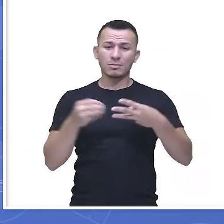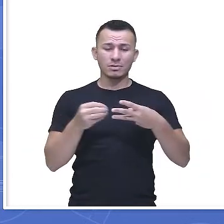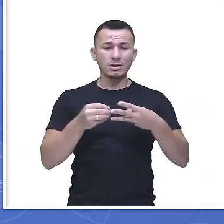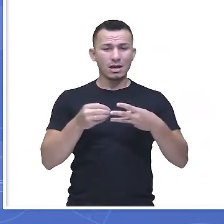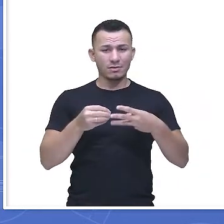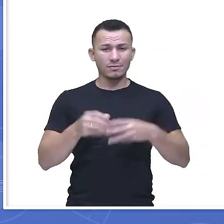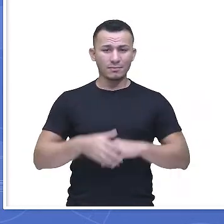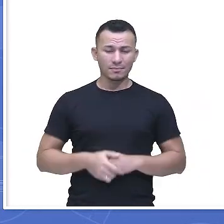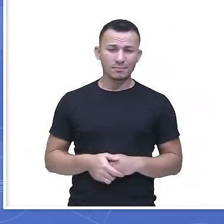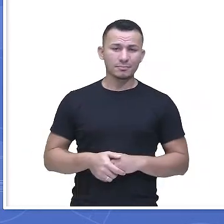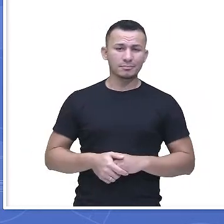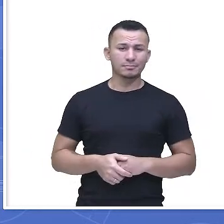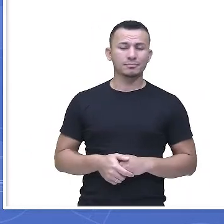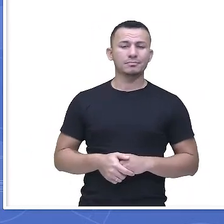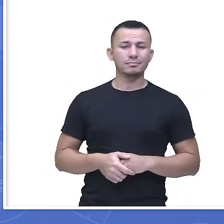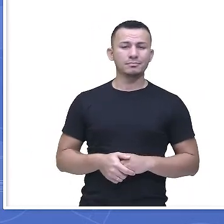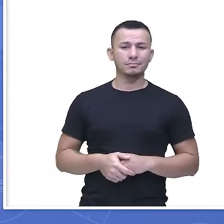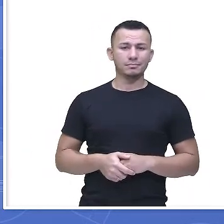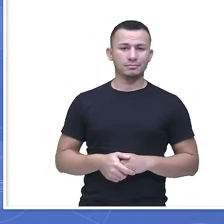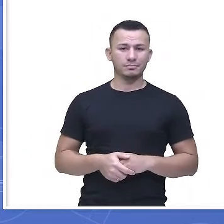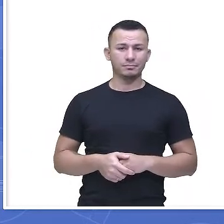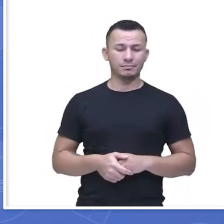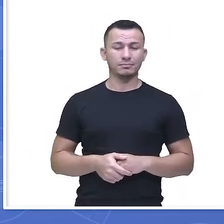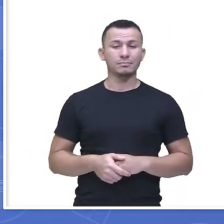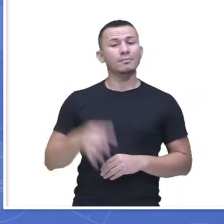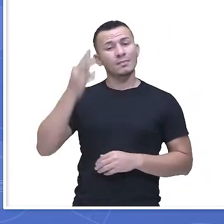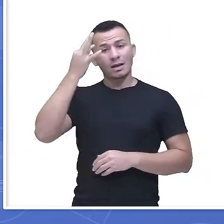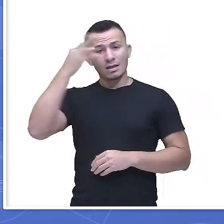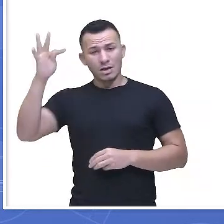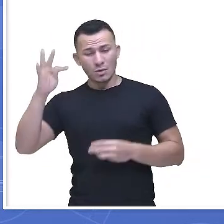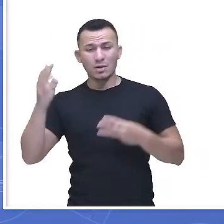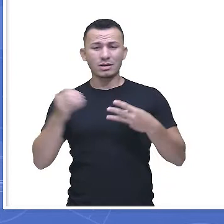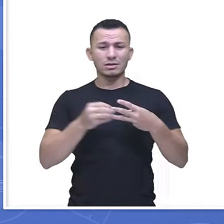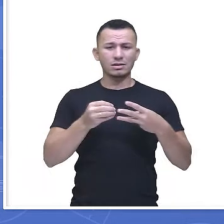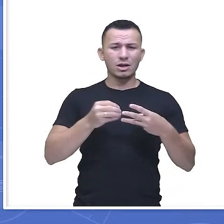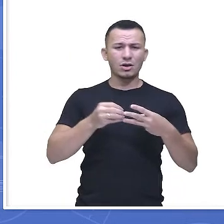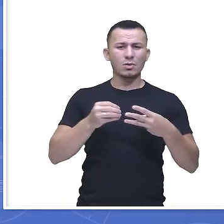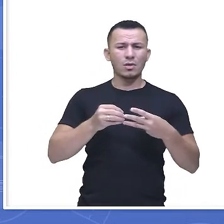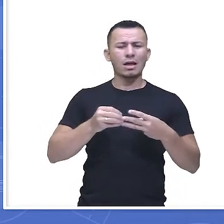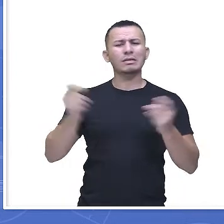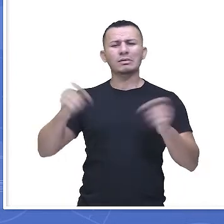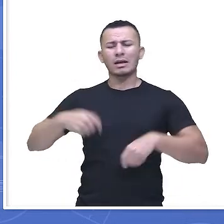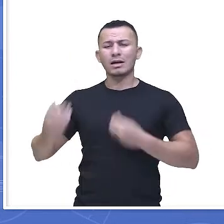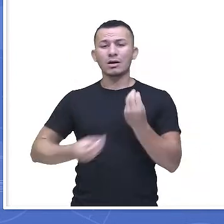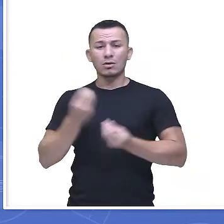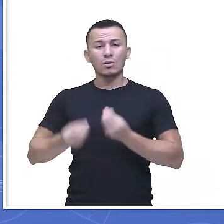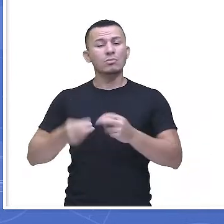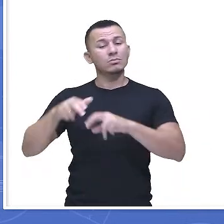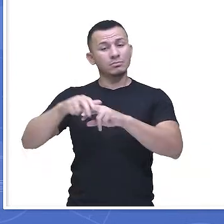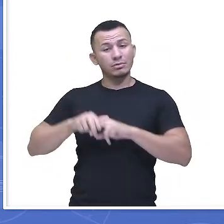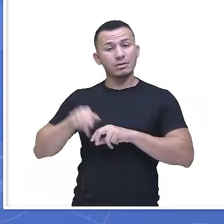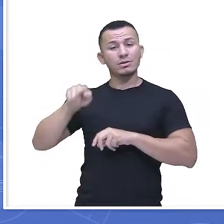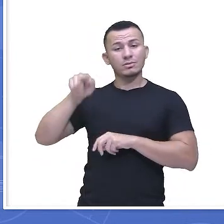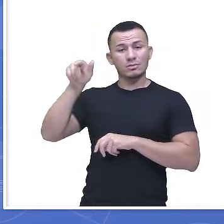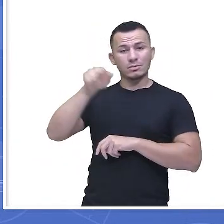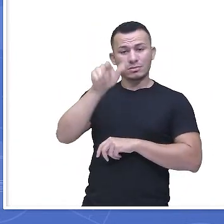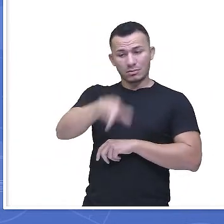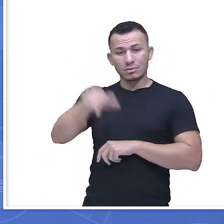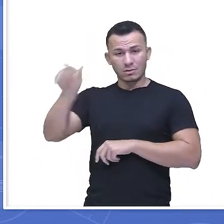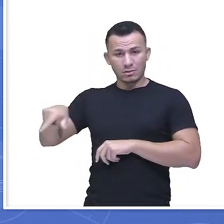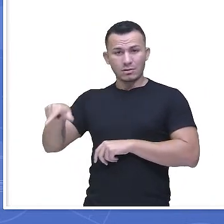por célula. O estabelecimento da teoria celular foi possível graças ao desenvolvimento